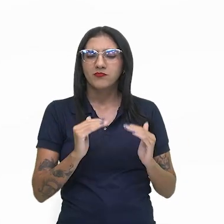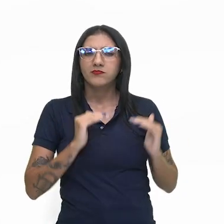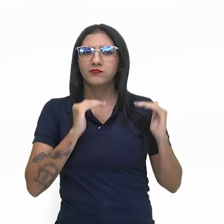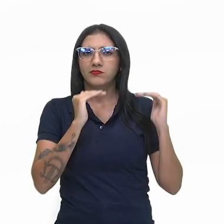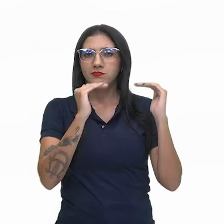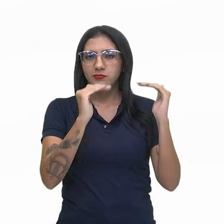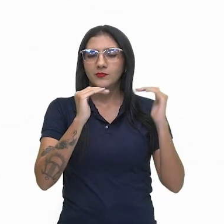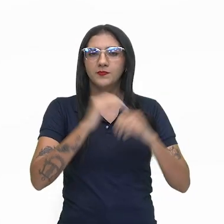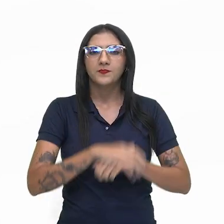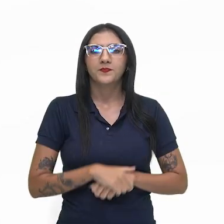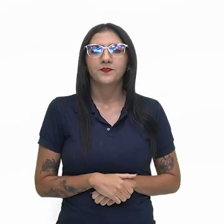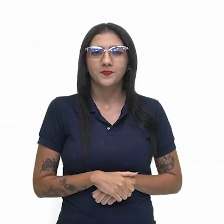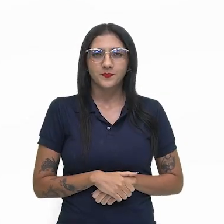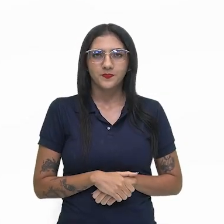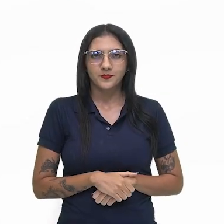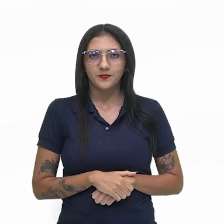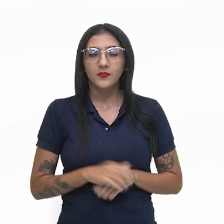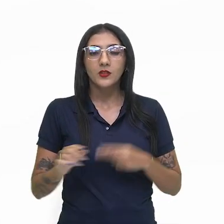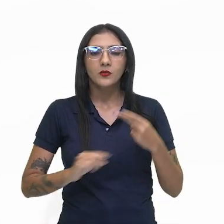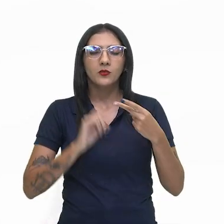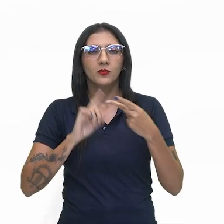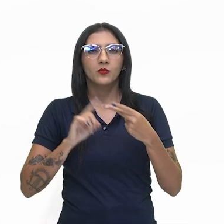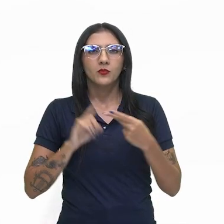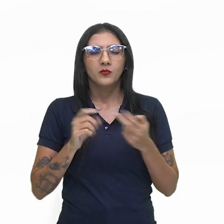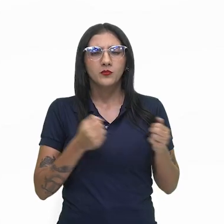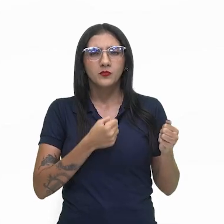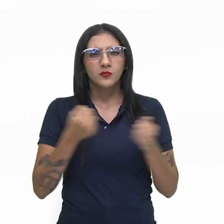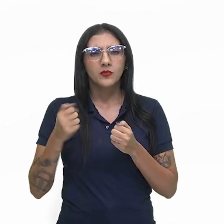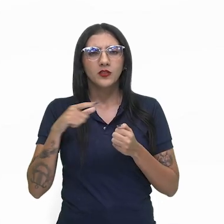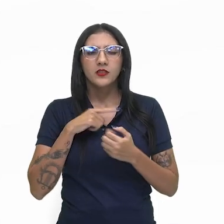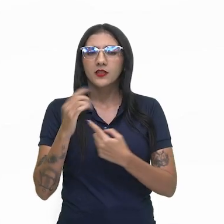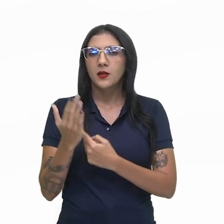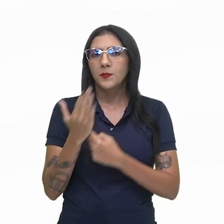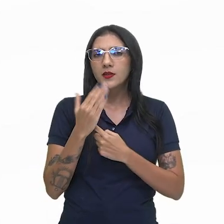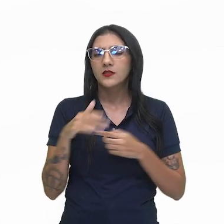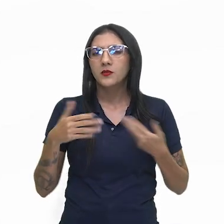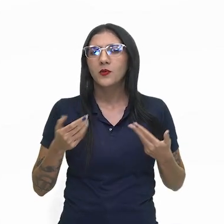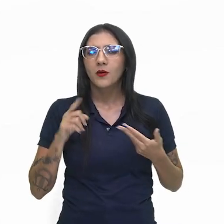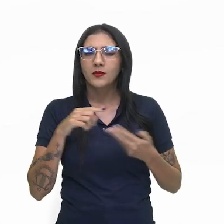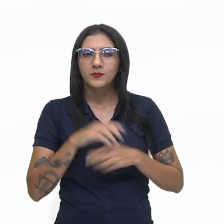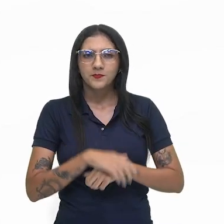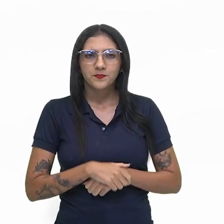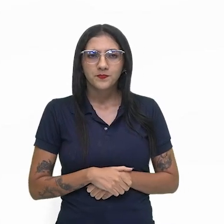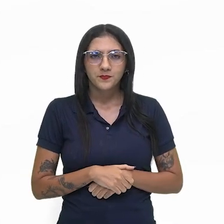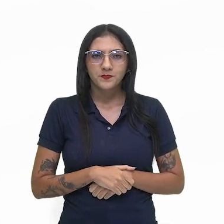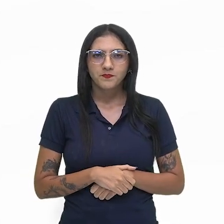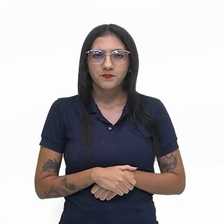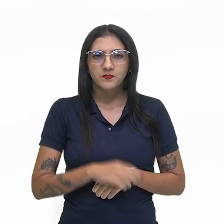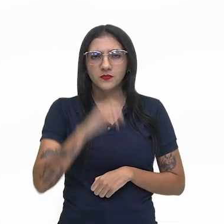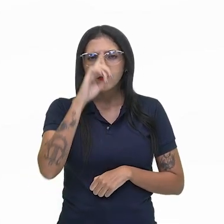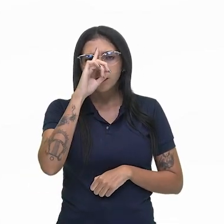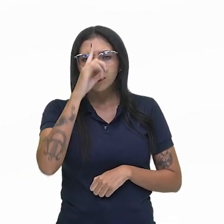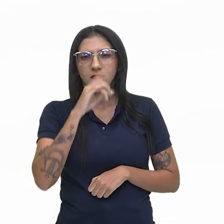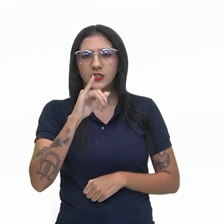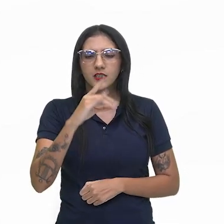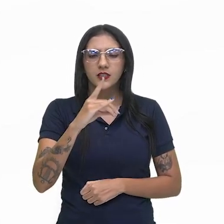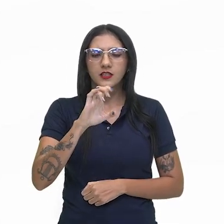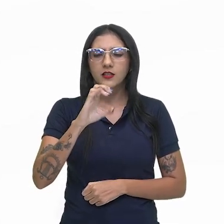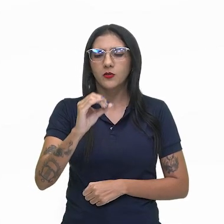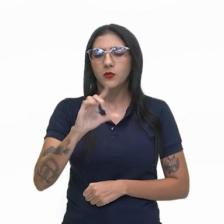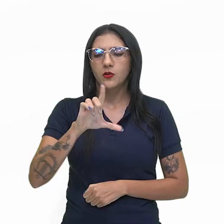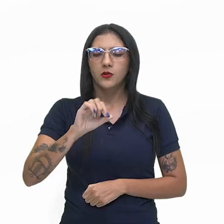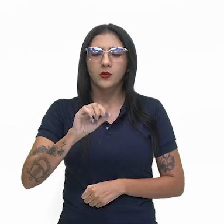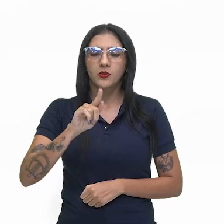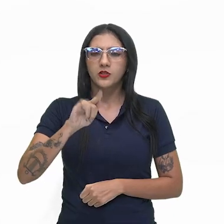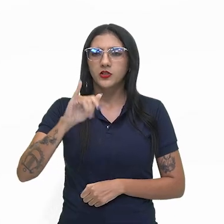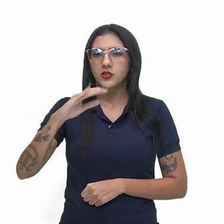sociedade, tá? O outro poder que Norberto Bobbio traz para nós é o poder ideológico. O que é o poder ideológico? É aquele poder